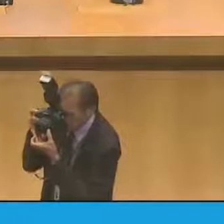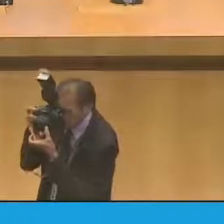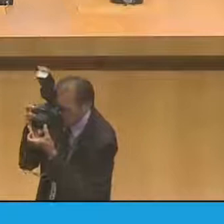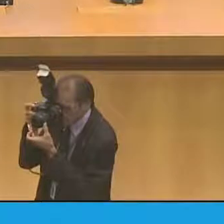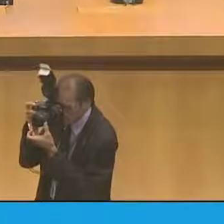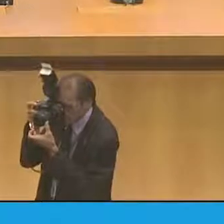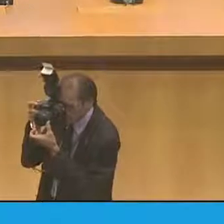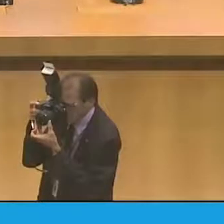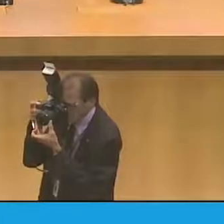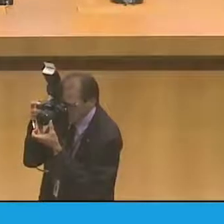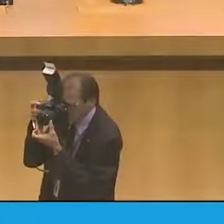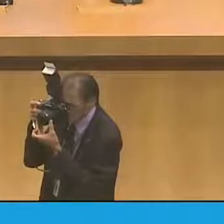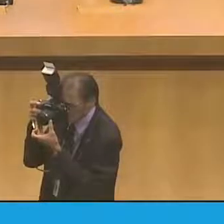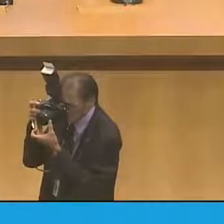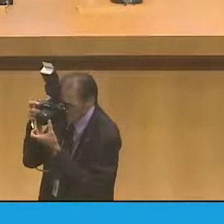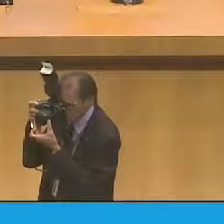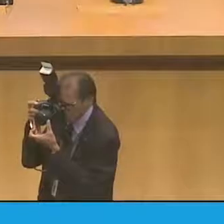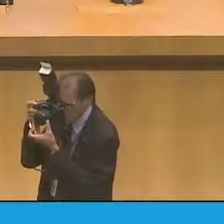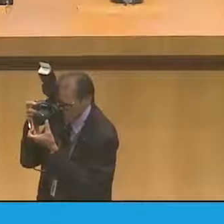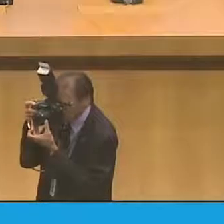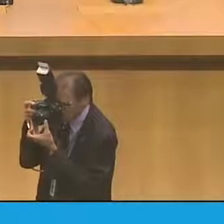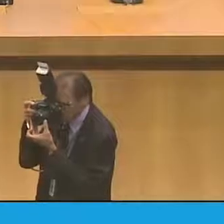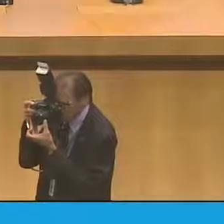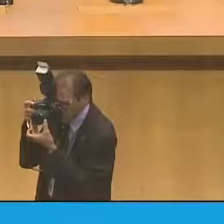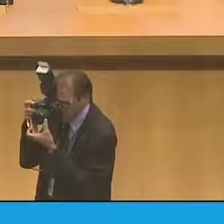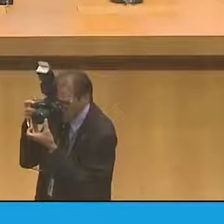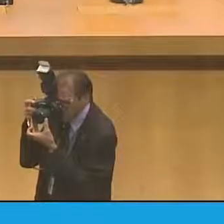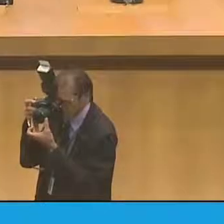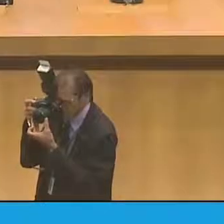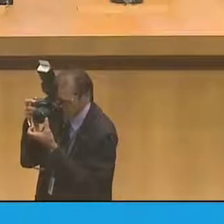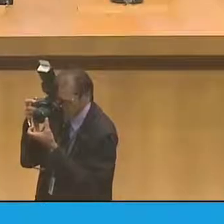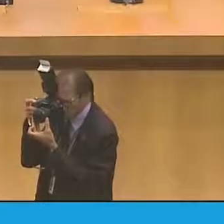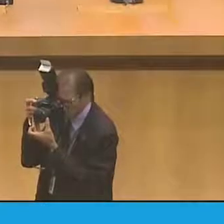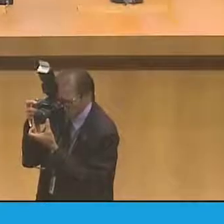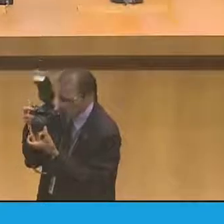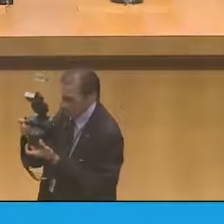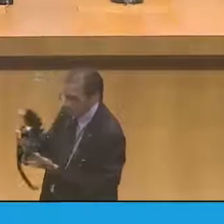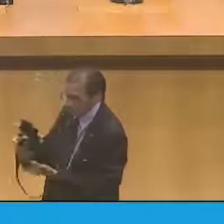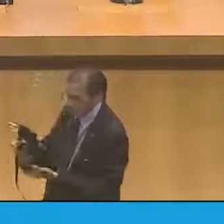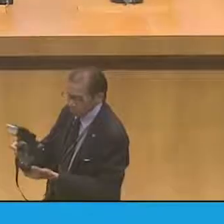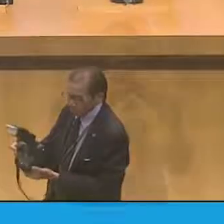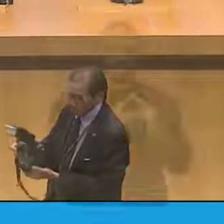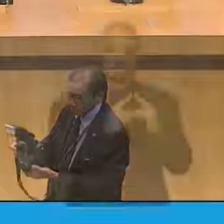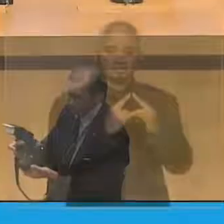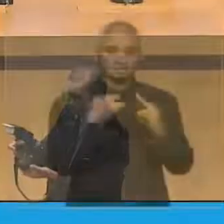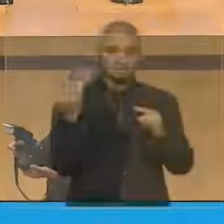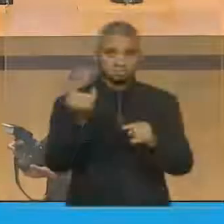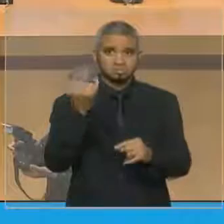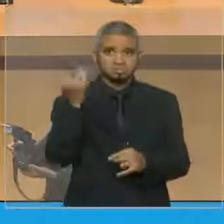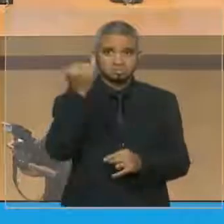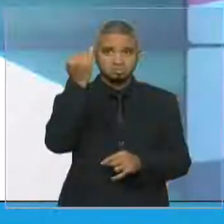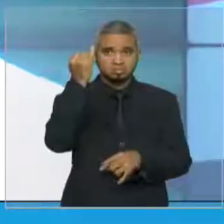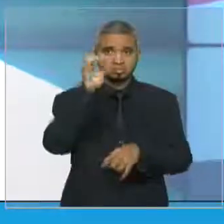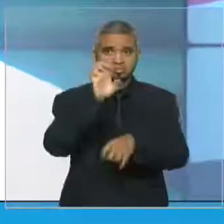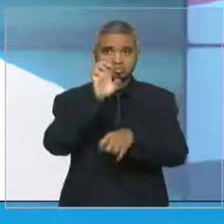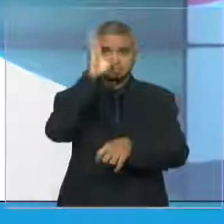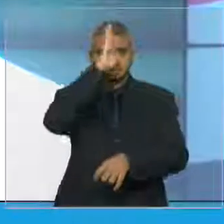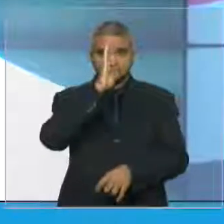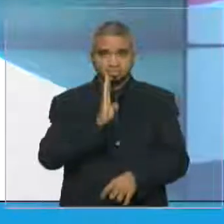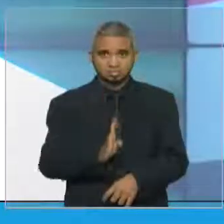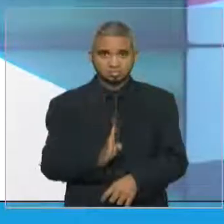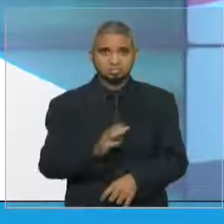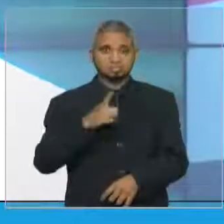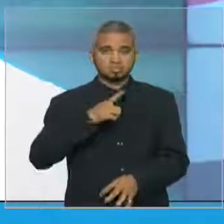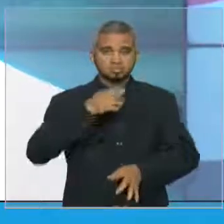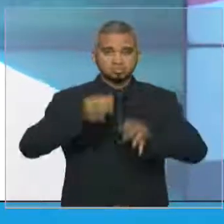Órgão permanente do Estado brasileiro, essencial à nação. Administração tributária e aduaneira, com justiça fiscal e